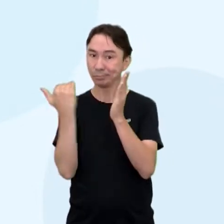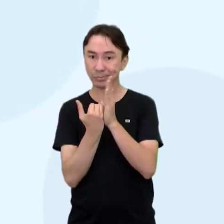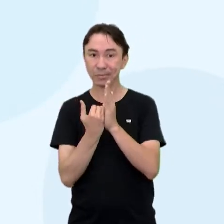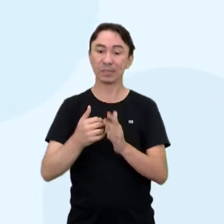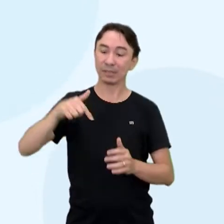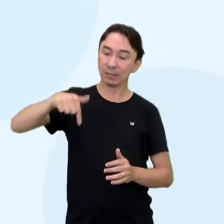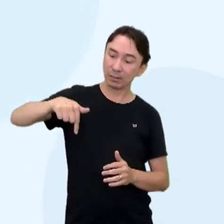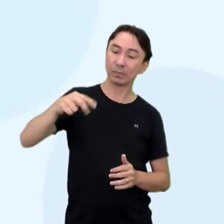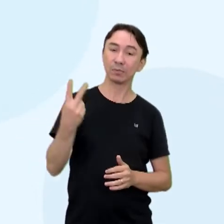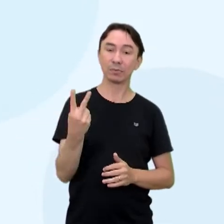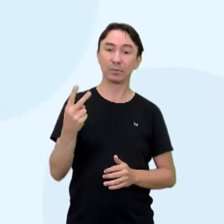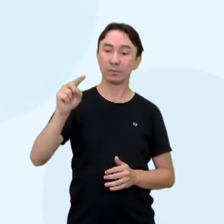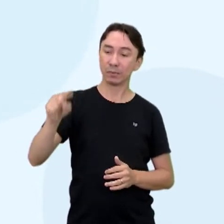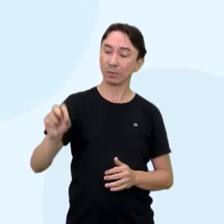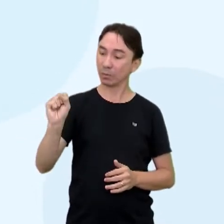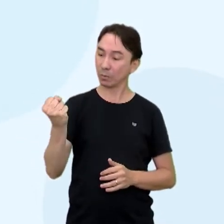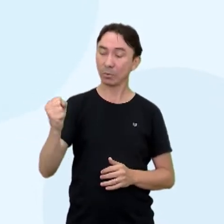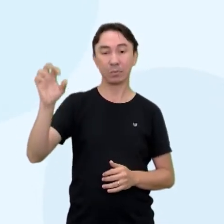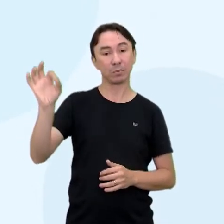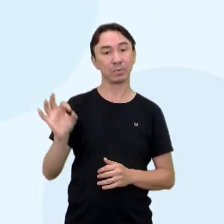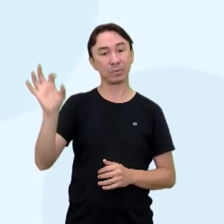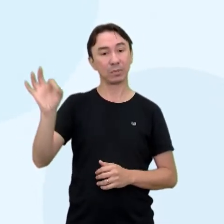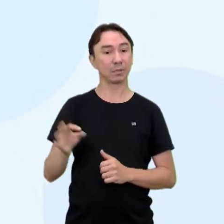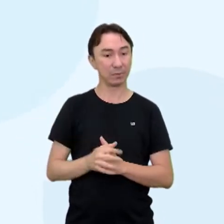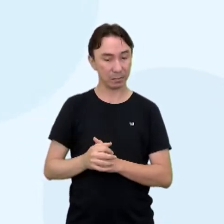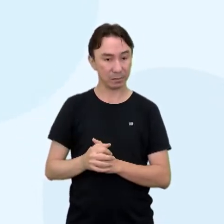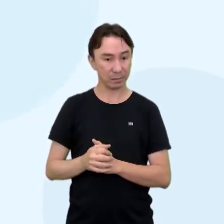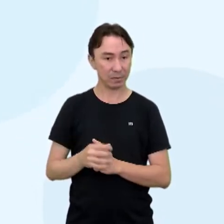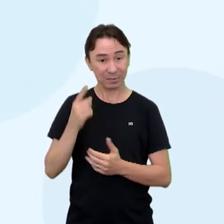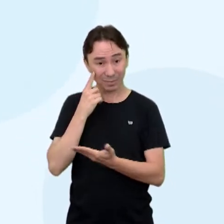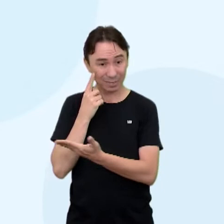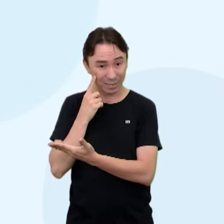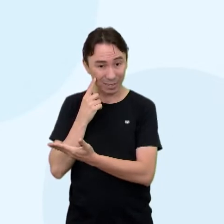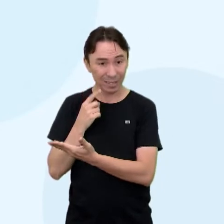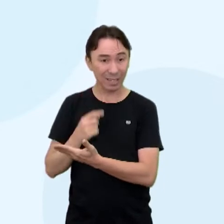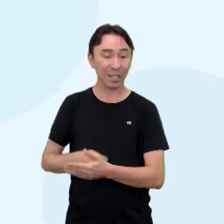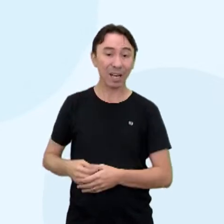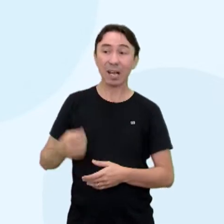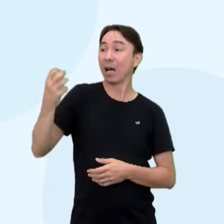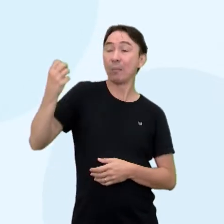de 16,5% em 2012 foi para